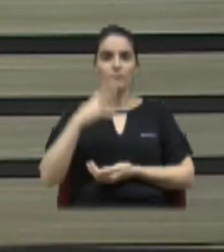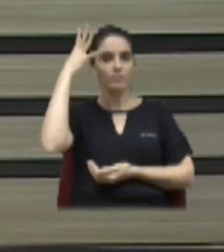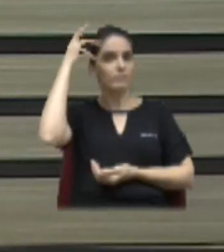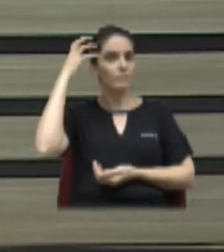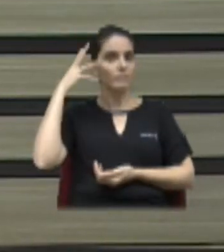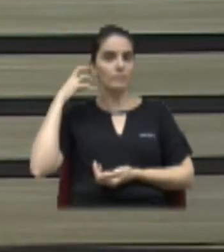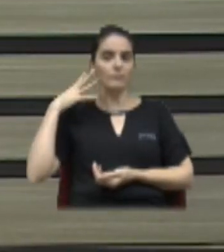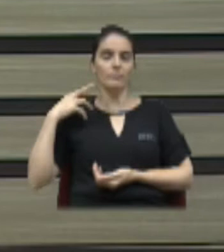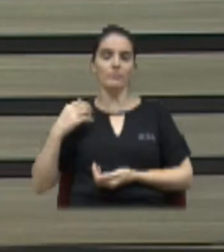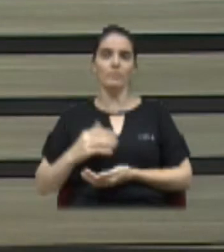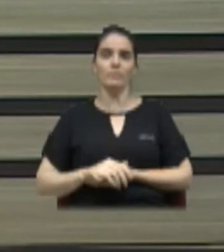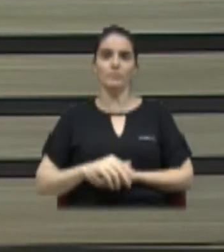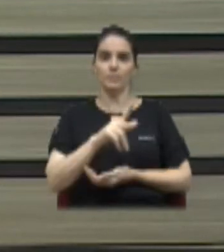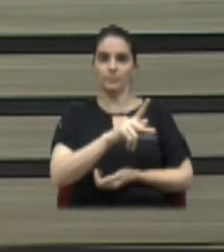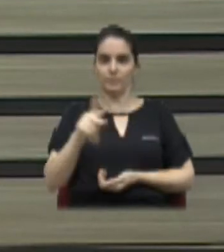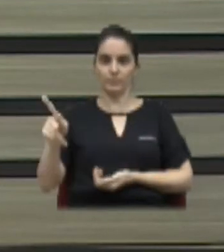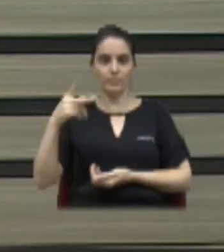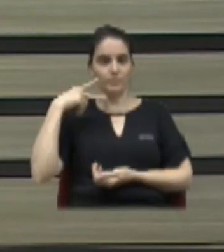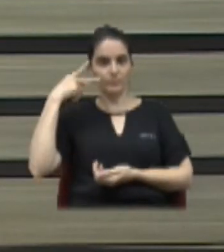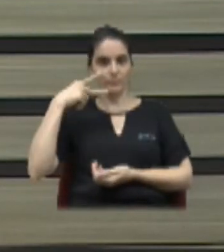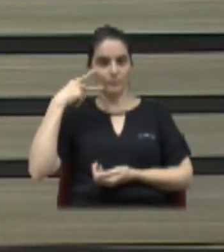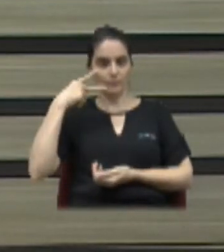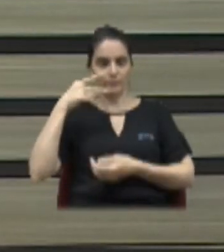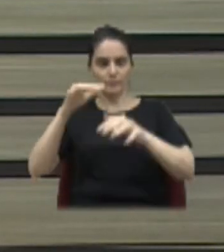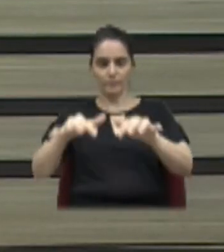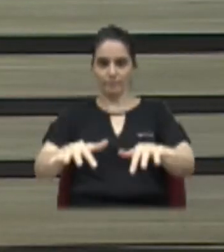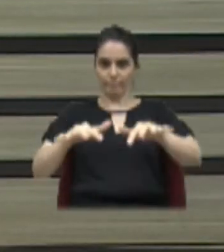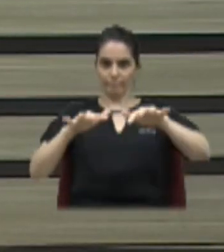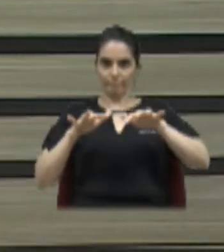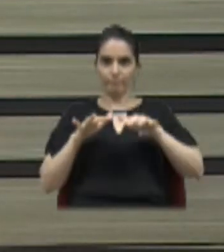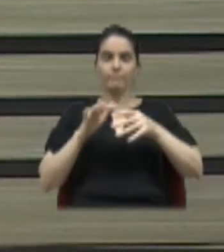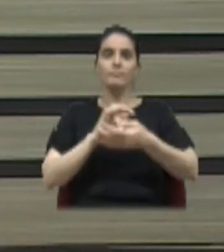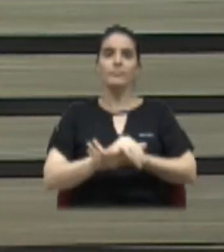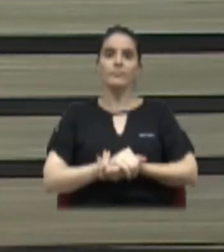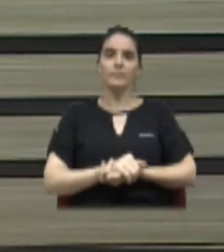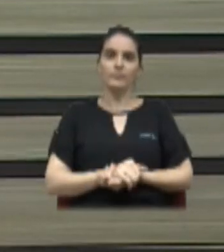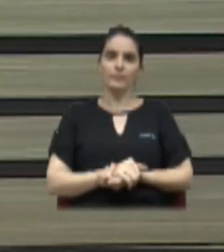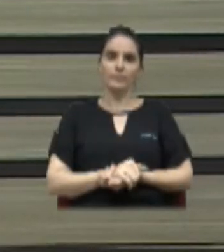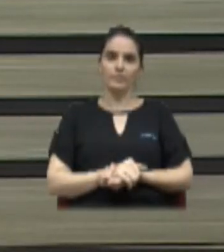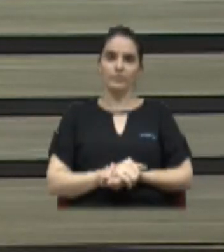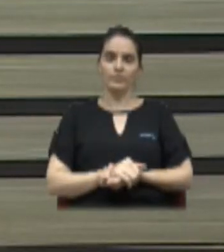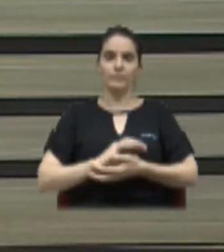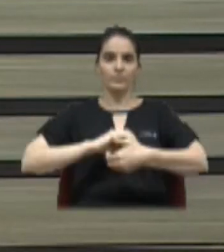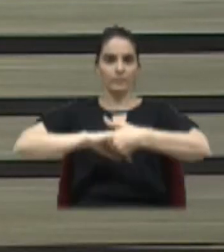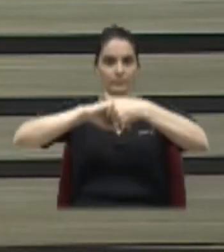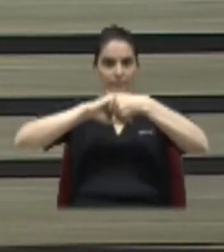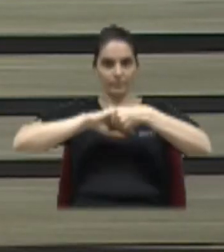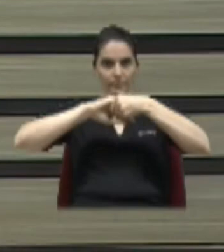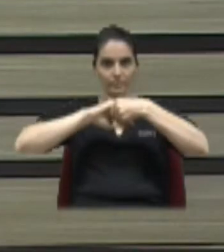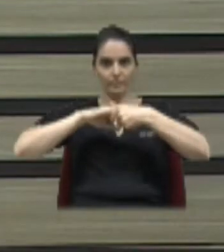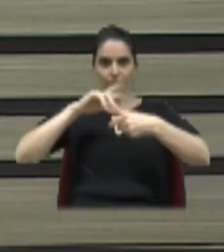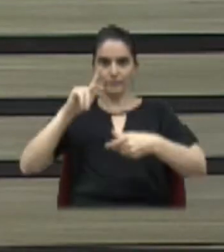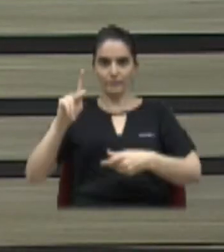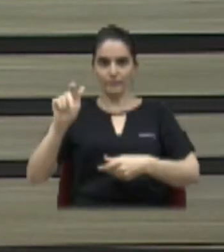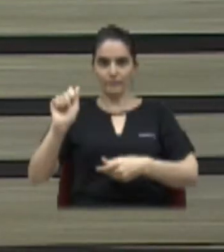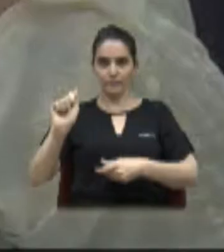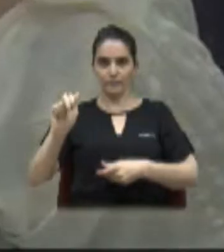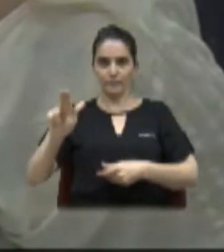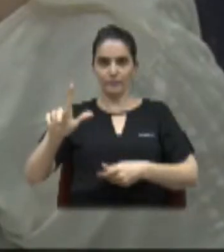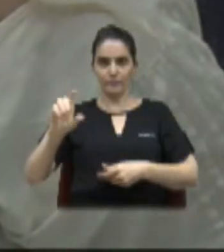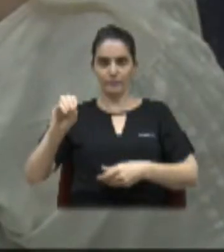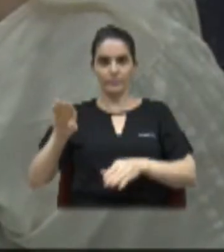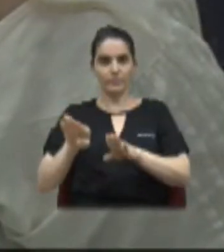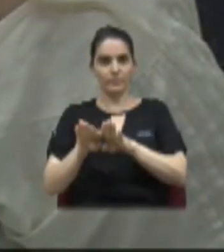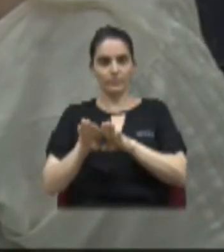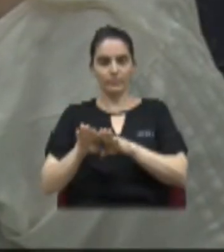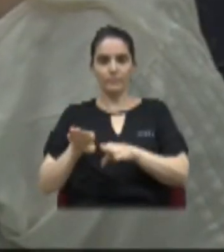Senhor presidente, vereadores, vereadoras, público presente, cumprimentar o Paulinho, sua esposa, dona